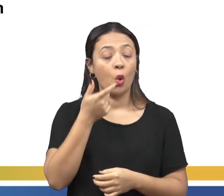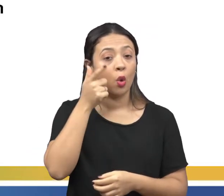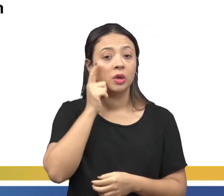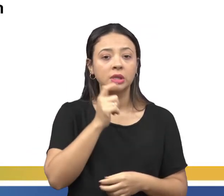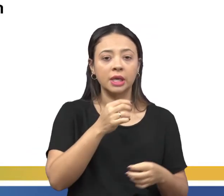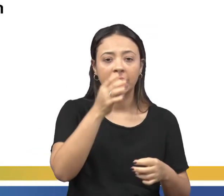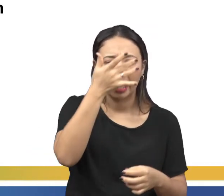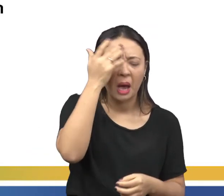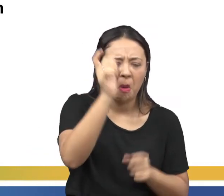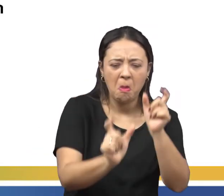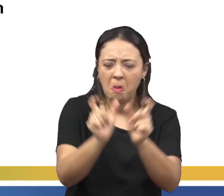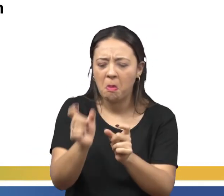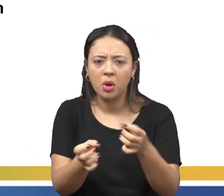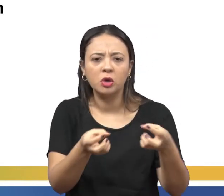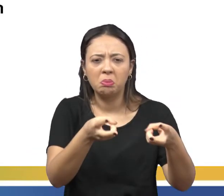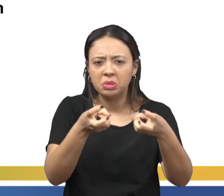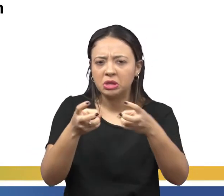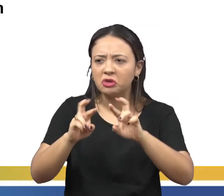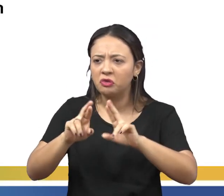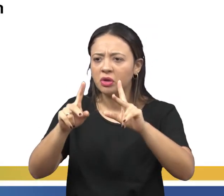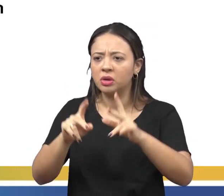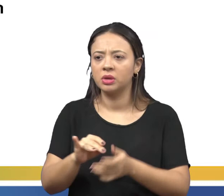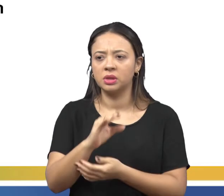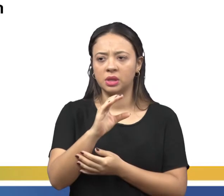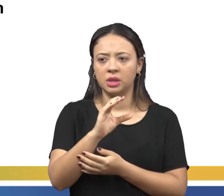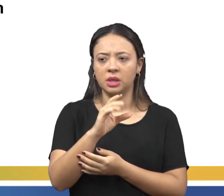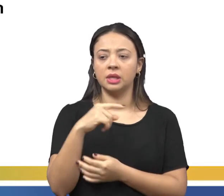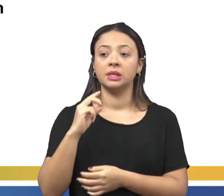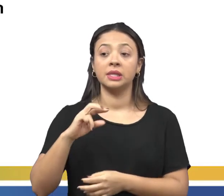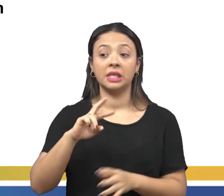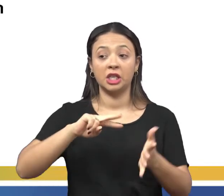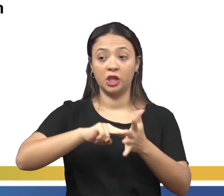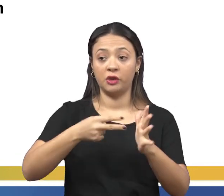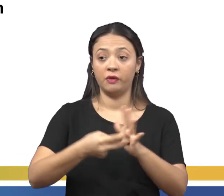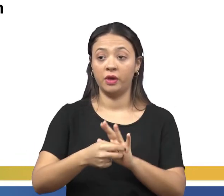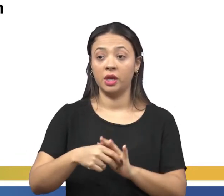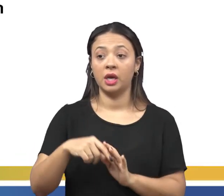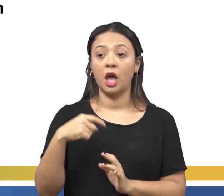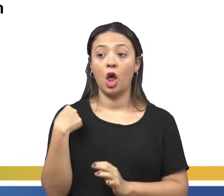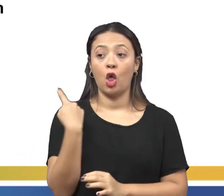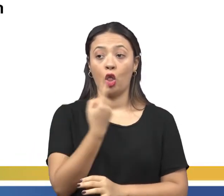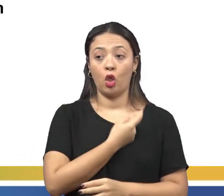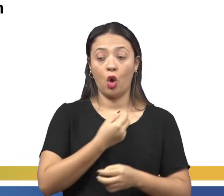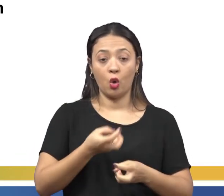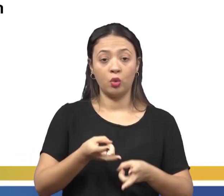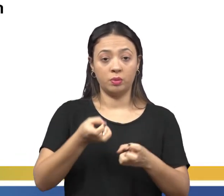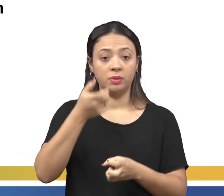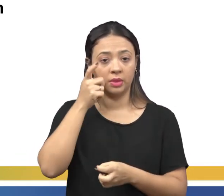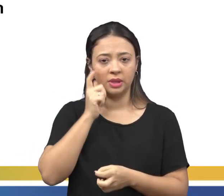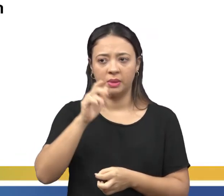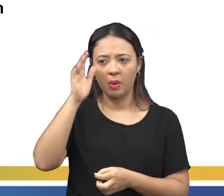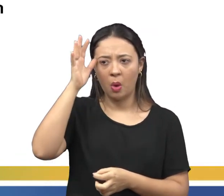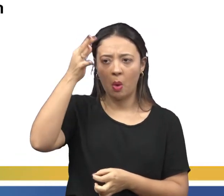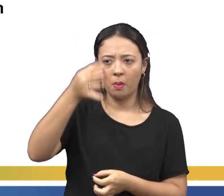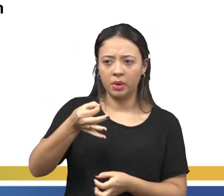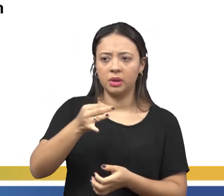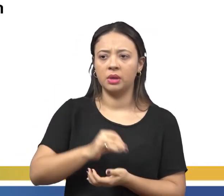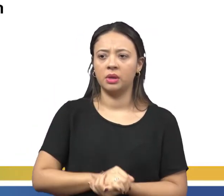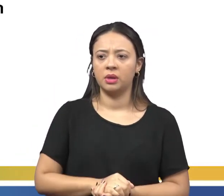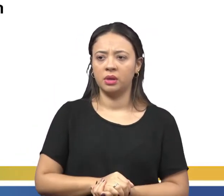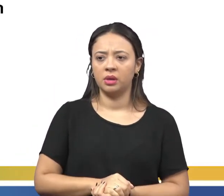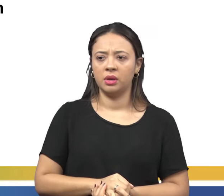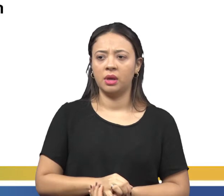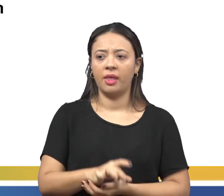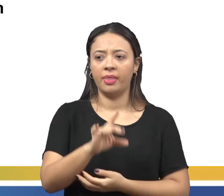Reflexo direto da compreensão humana? Resultado dos significados subjetivos? Produção visual das atividades